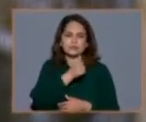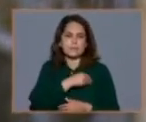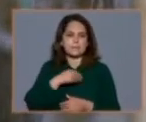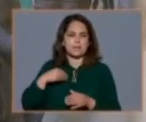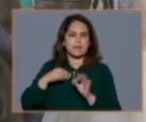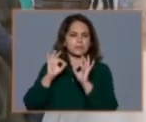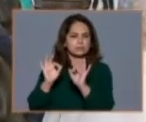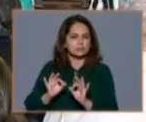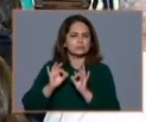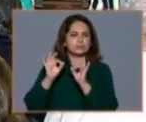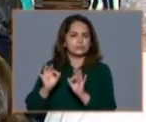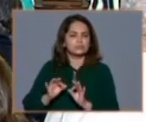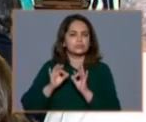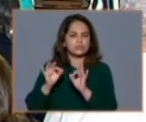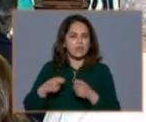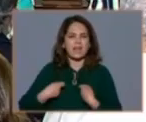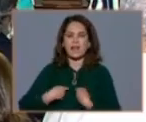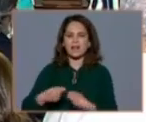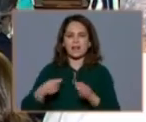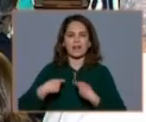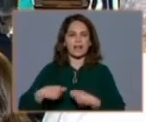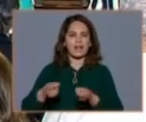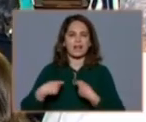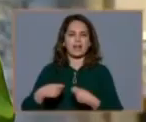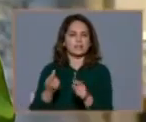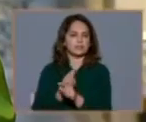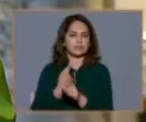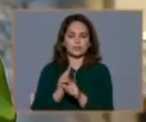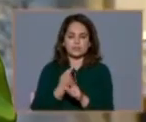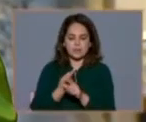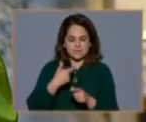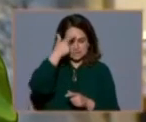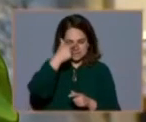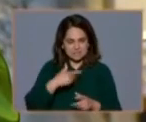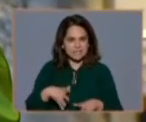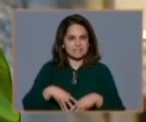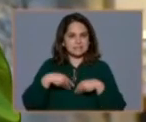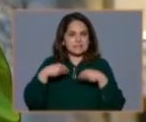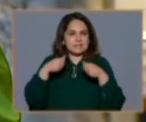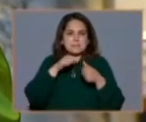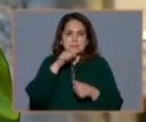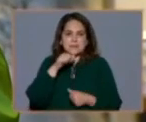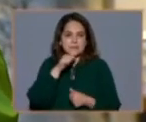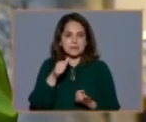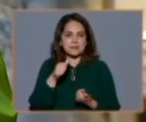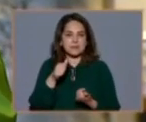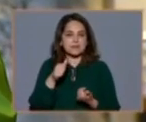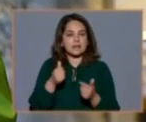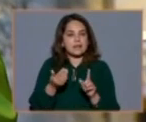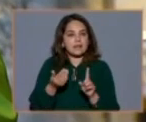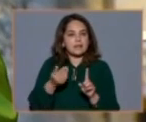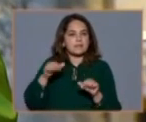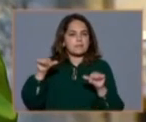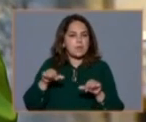vários médicos e gastara todos os seus bens sem ter obtido qualquer resultado, antes